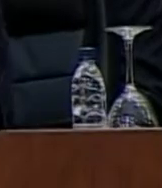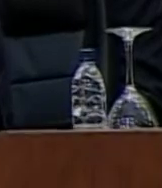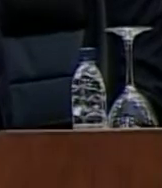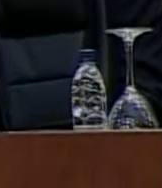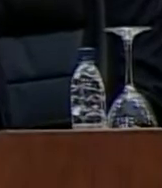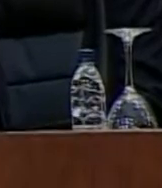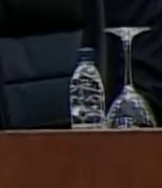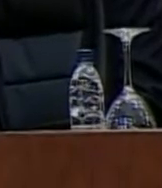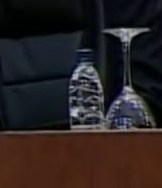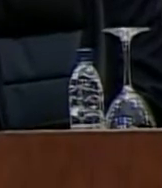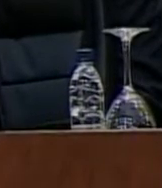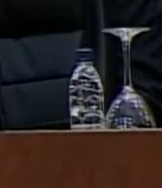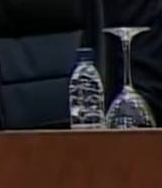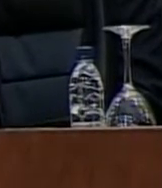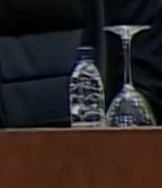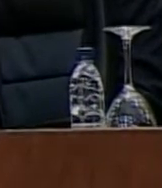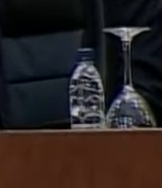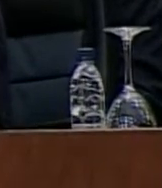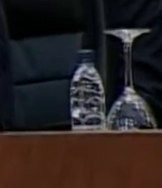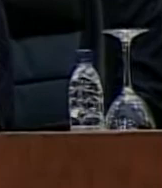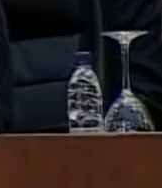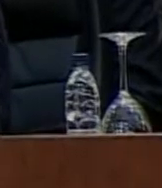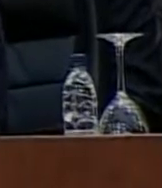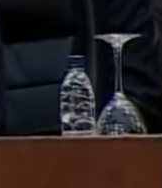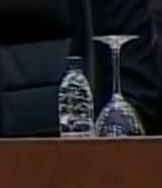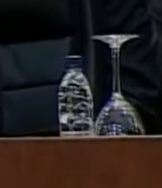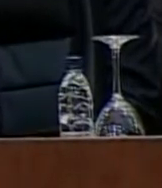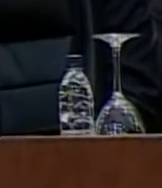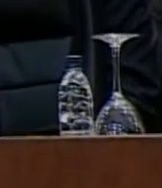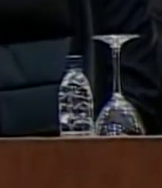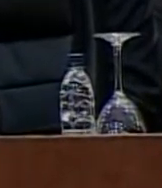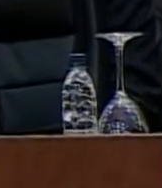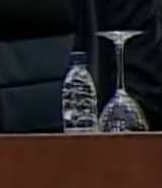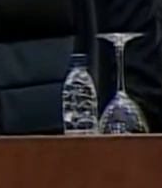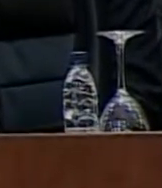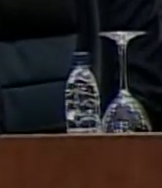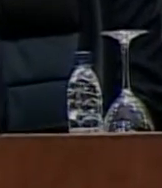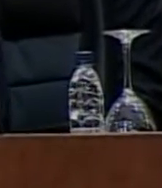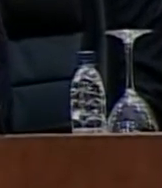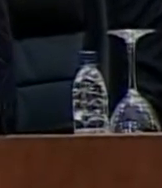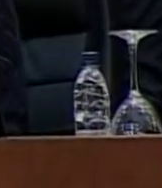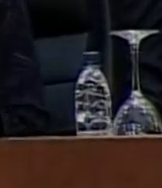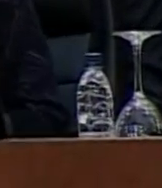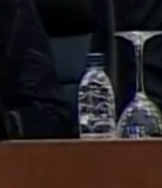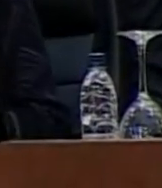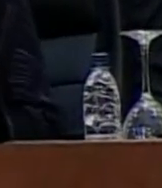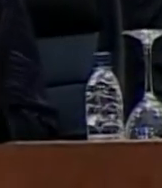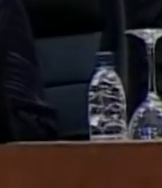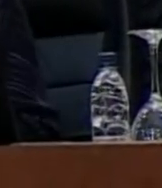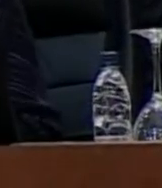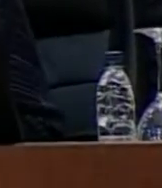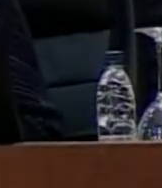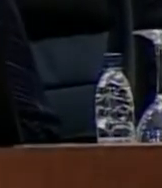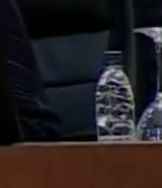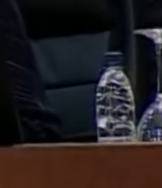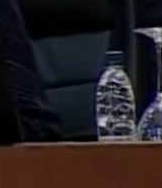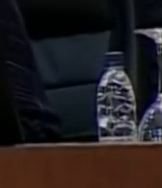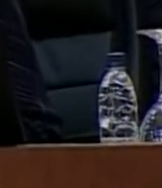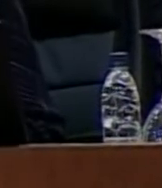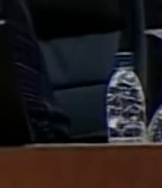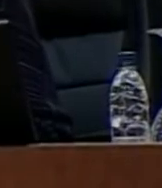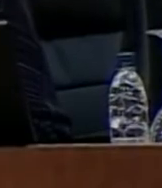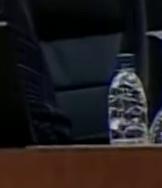senhoras e senhores integrantes das delegações da América Latina e do Caribe, senhoras e